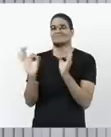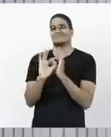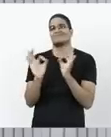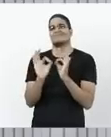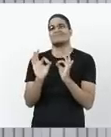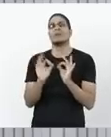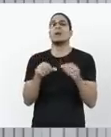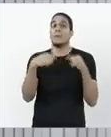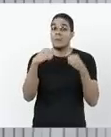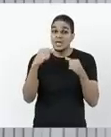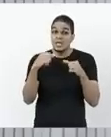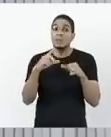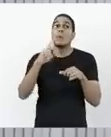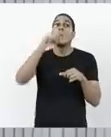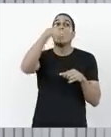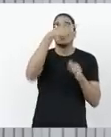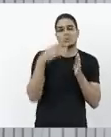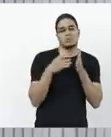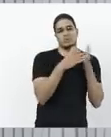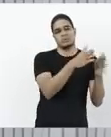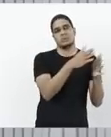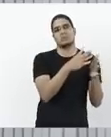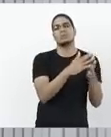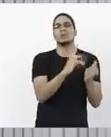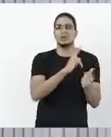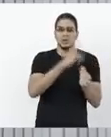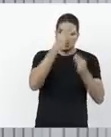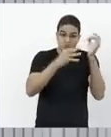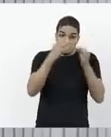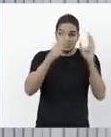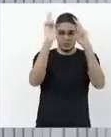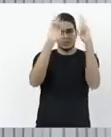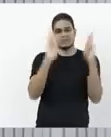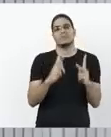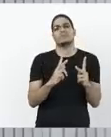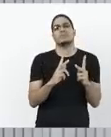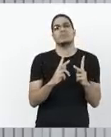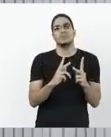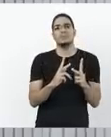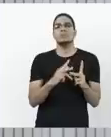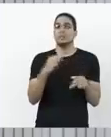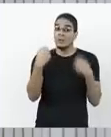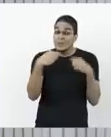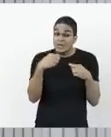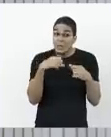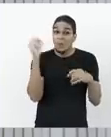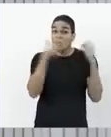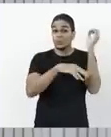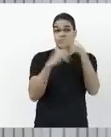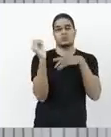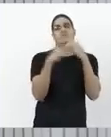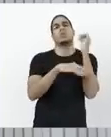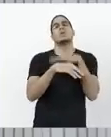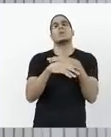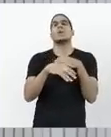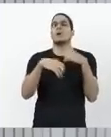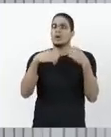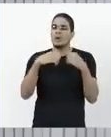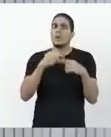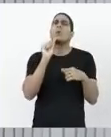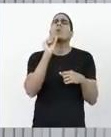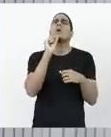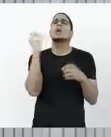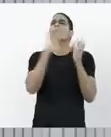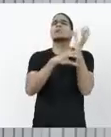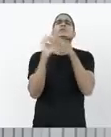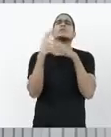a paz em Belém, ao mesmo tempo trazendo Belém para o século XXI, com modernidade, com inovação. Inovar